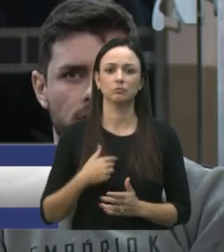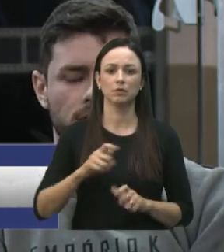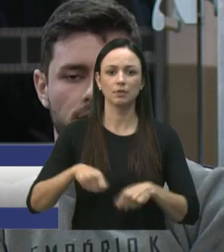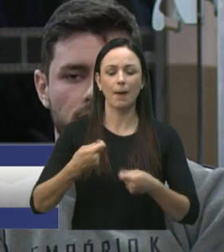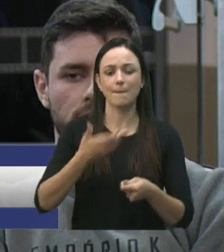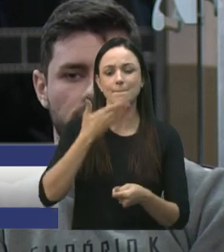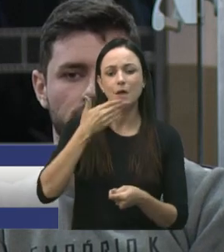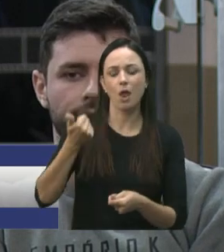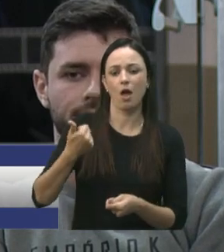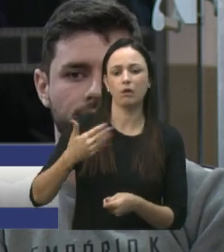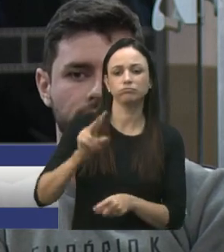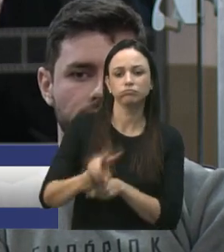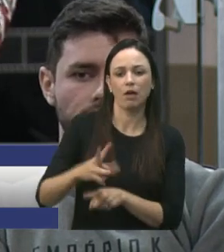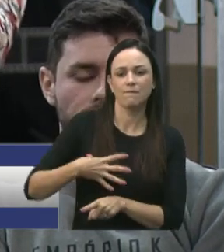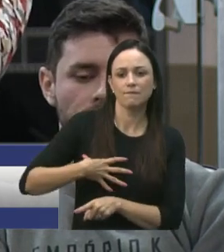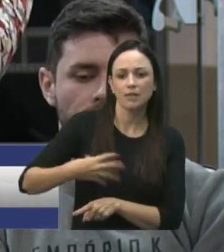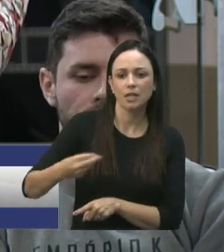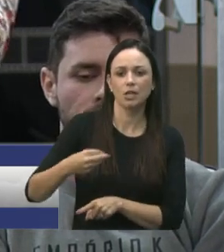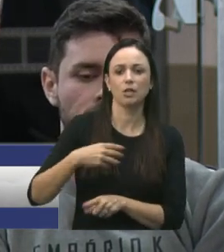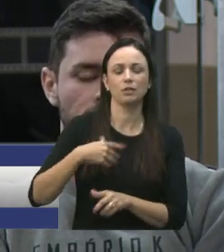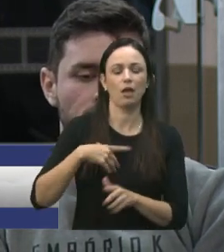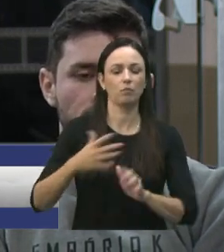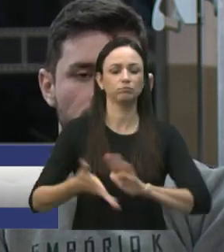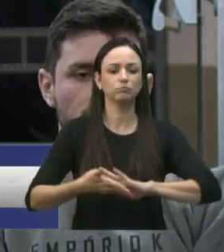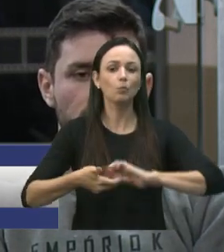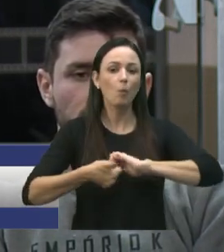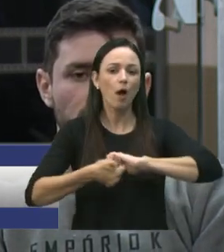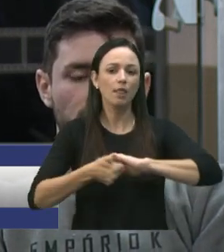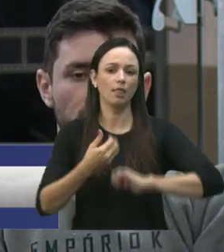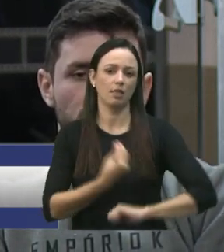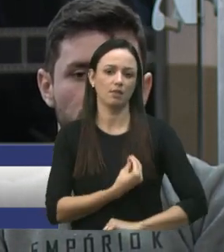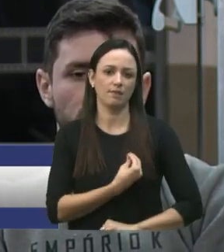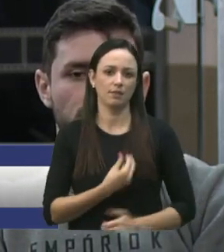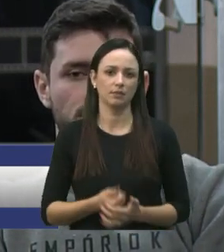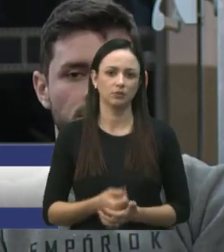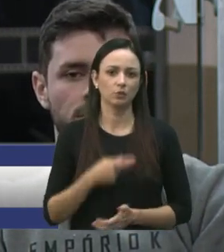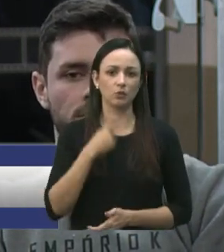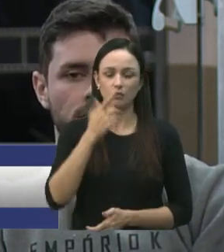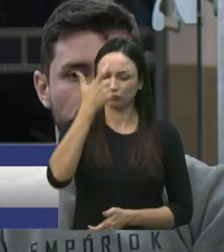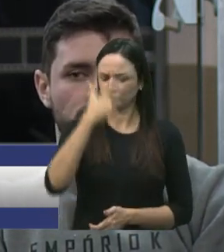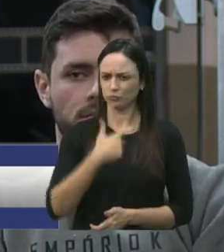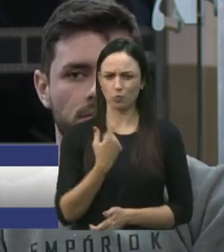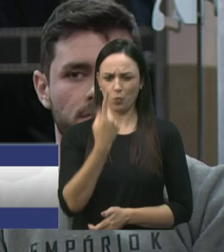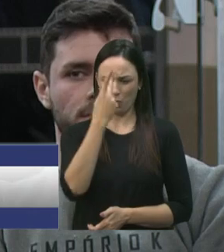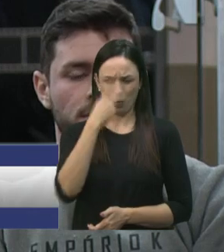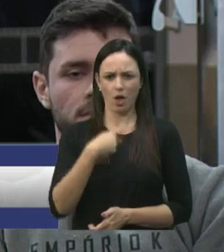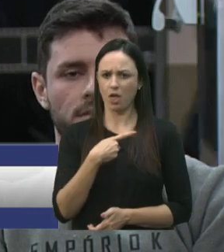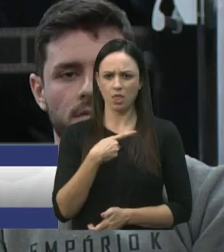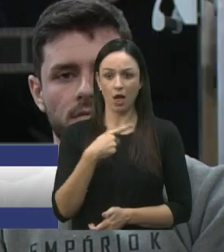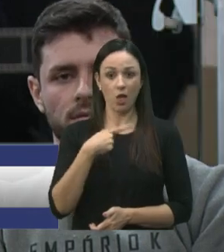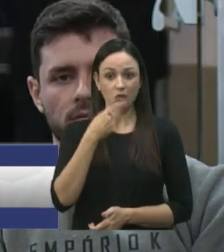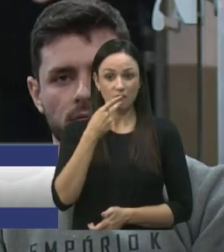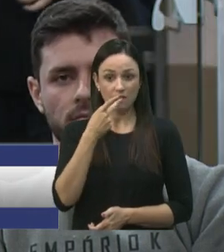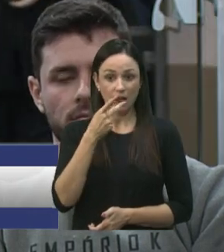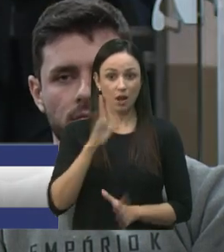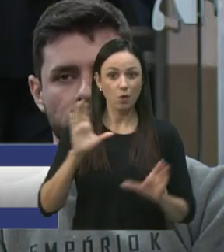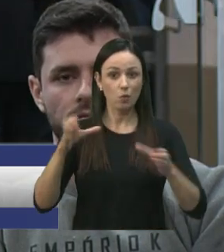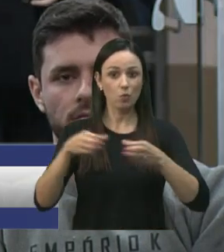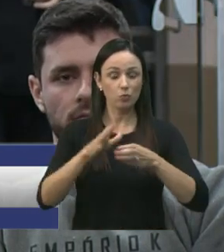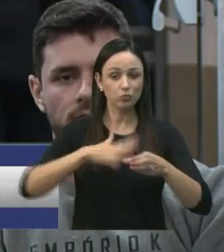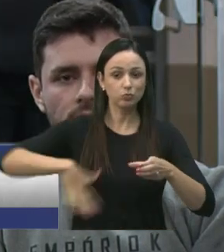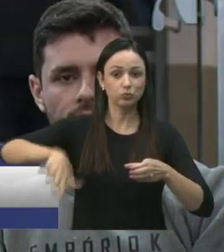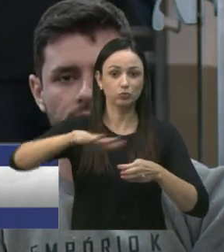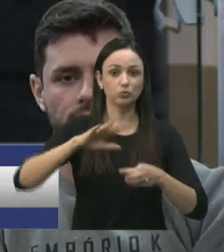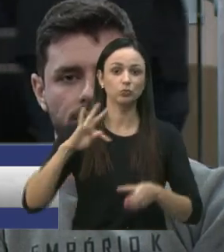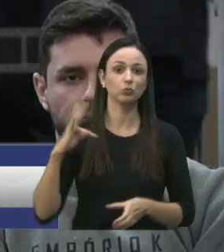nossos filhos, para a gente poder ter qualidade de vida. Então, eu não estou falando por mim, eu estou falando por uma classe, estamos aqui por